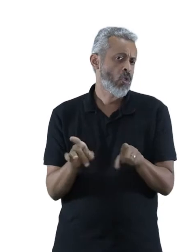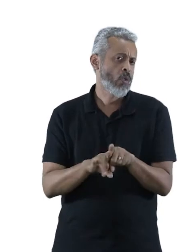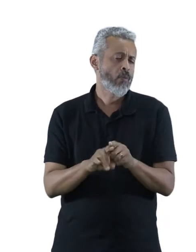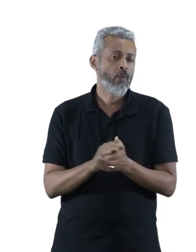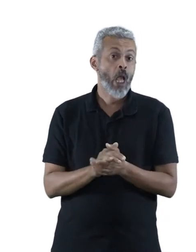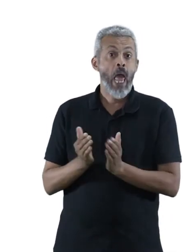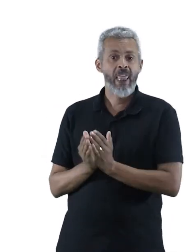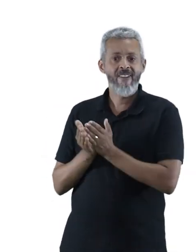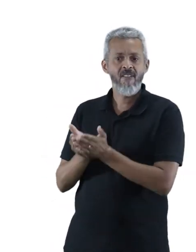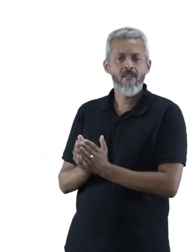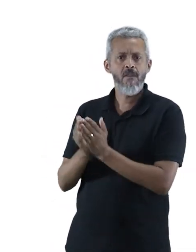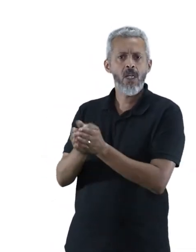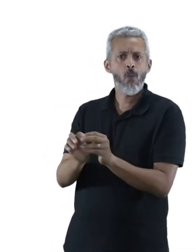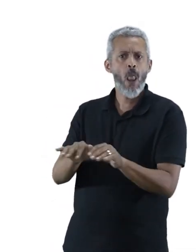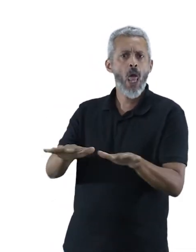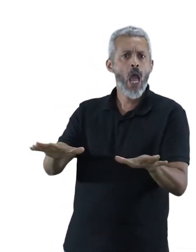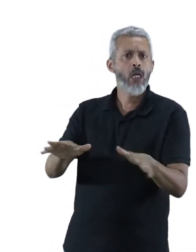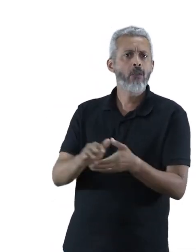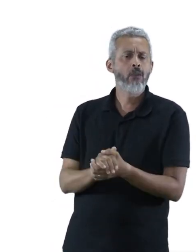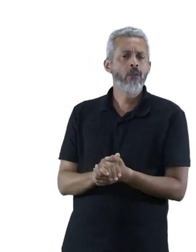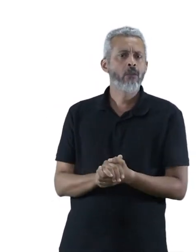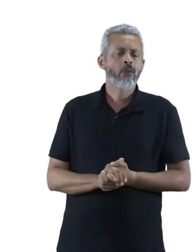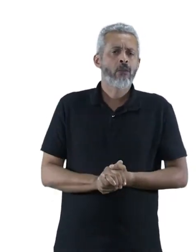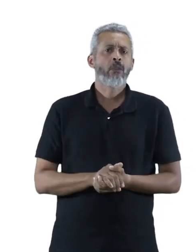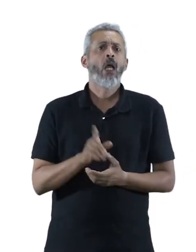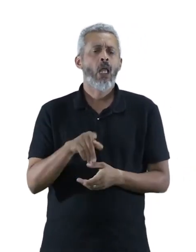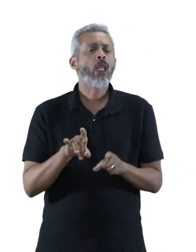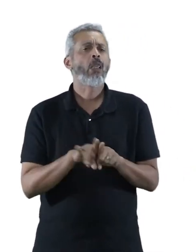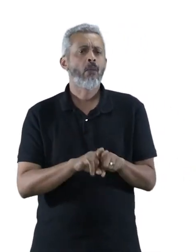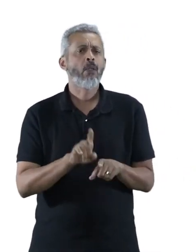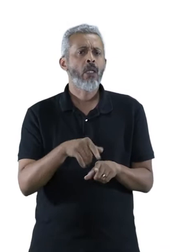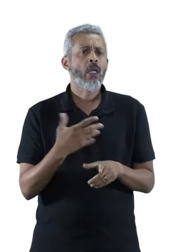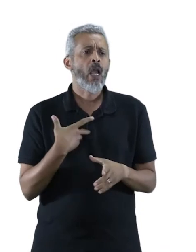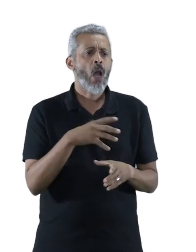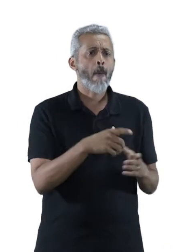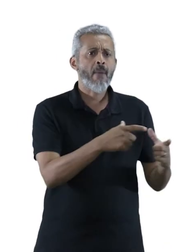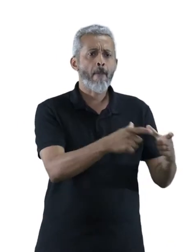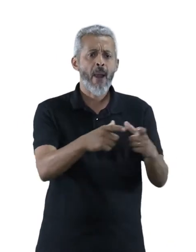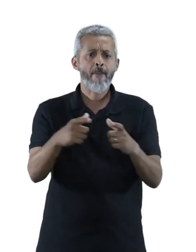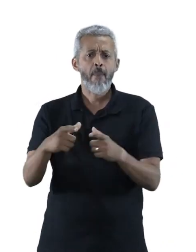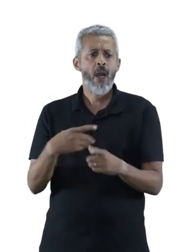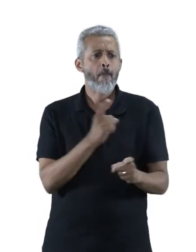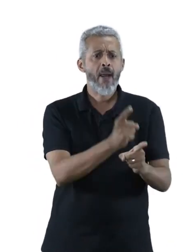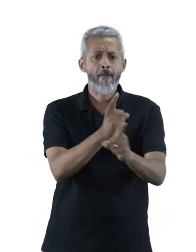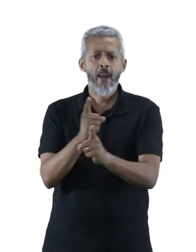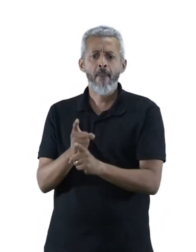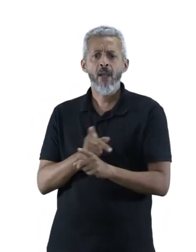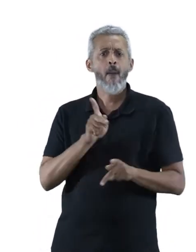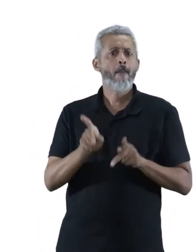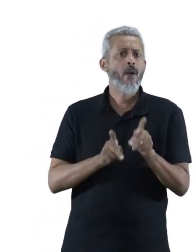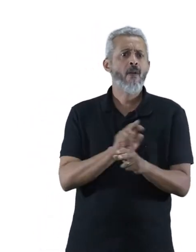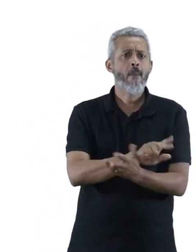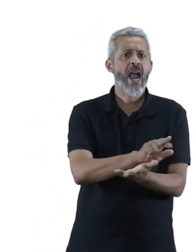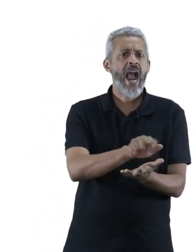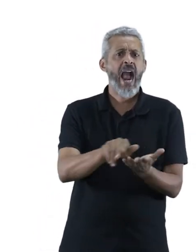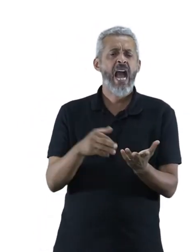nas navegações? Navegações, então, nem se fala. Várias regiões descobertas, vários povos,